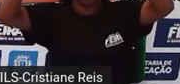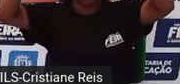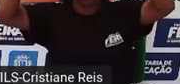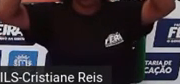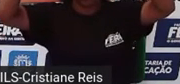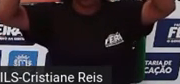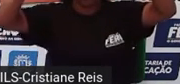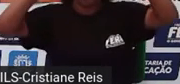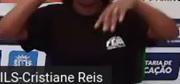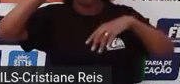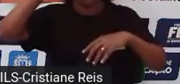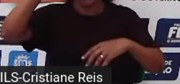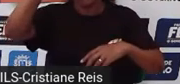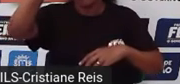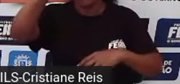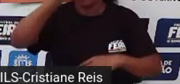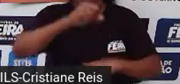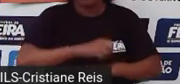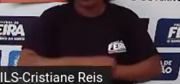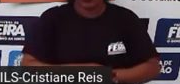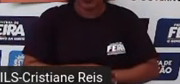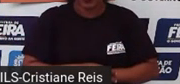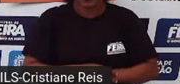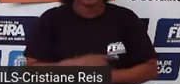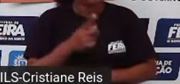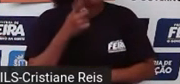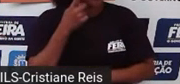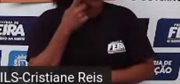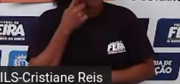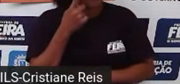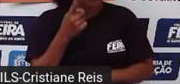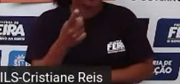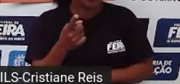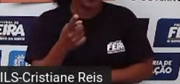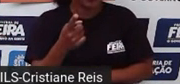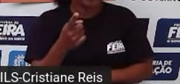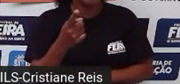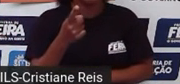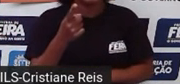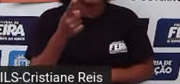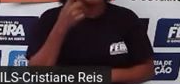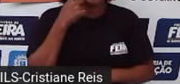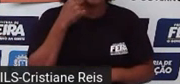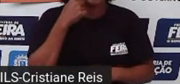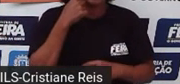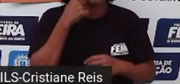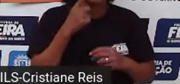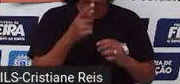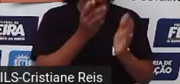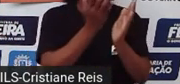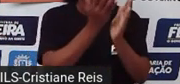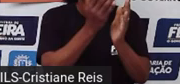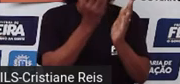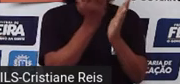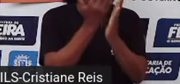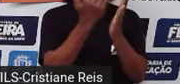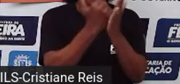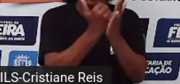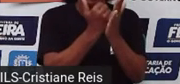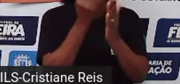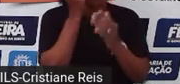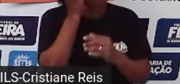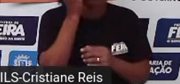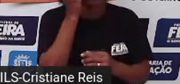aqui então o que que é e levar a gente é aqui ainda tem até a divisão Zinha né com o amarelo mais clarinho